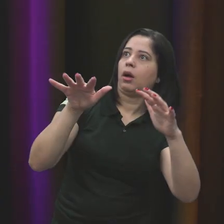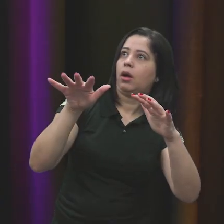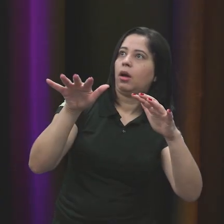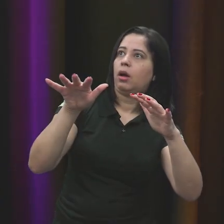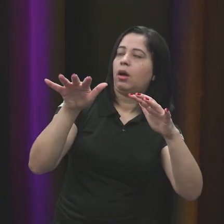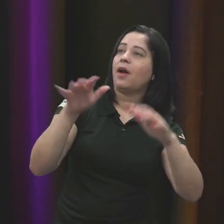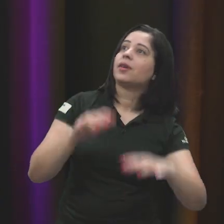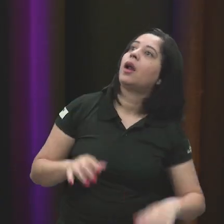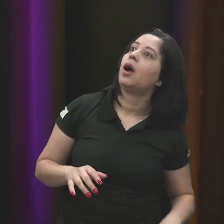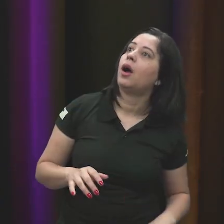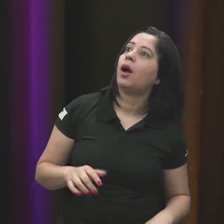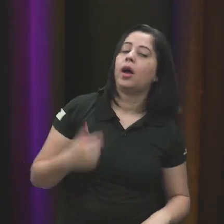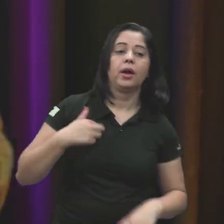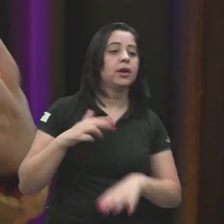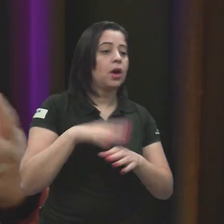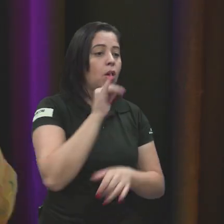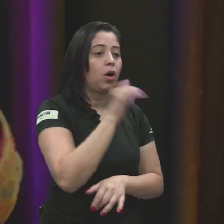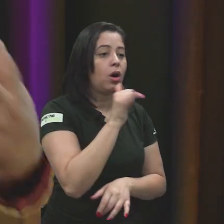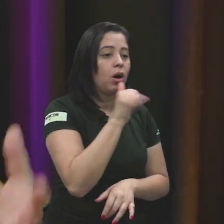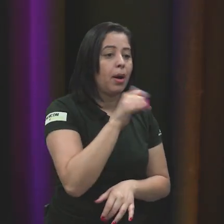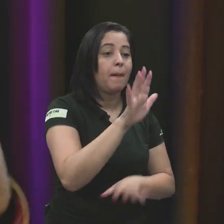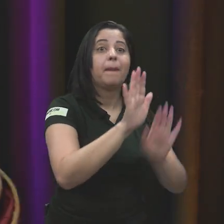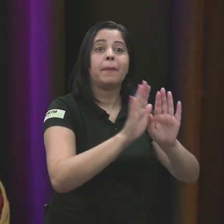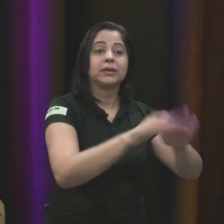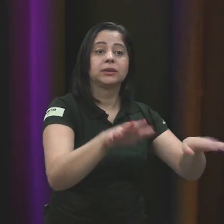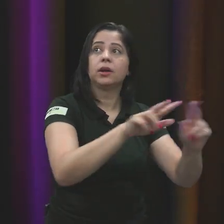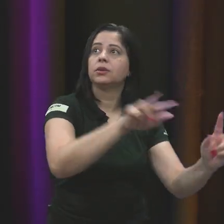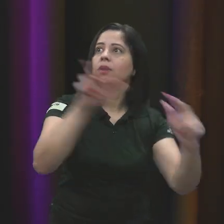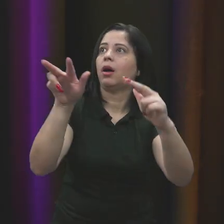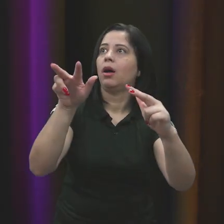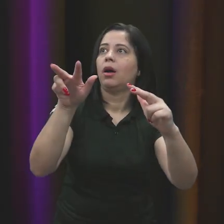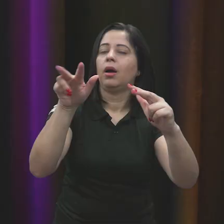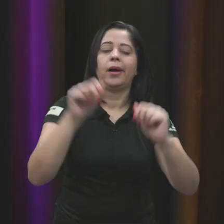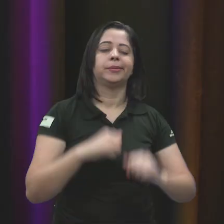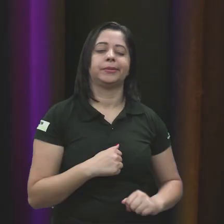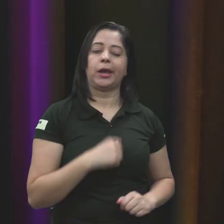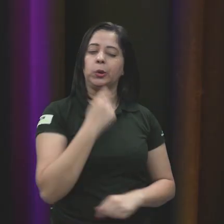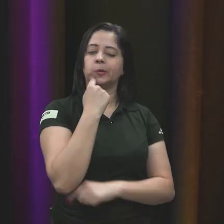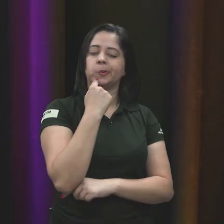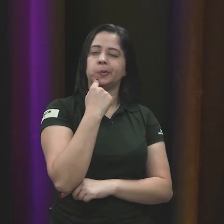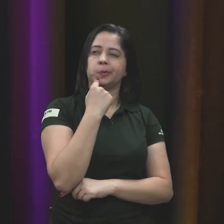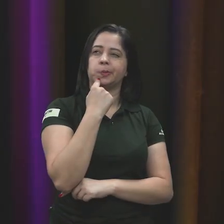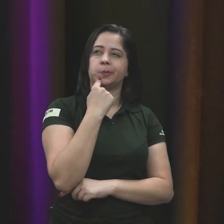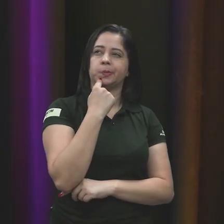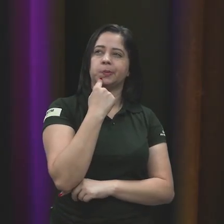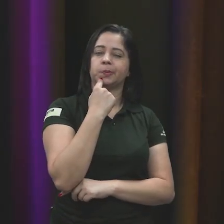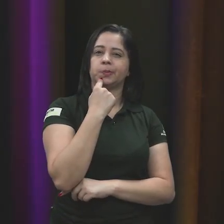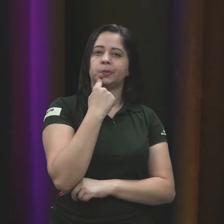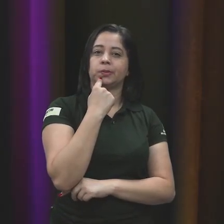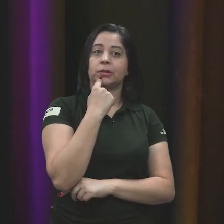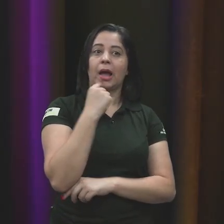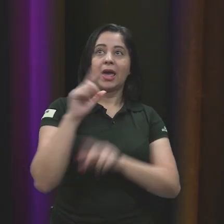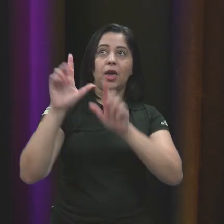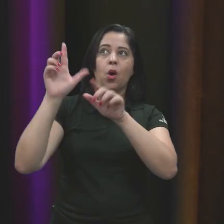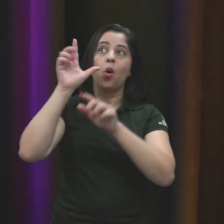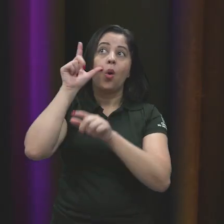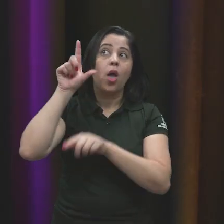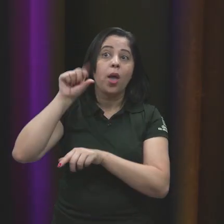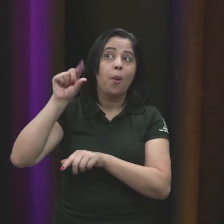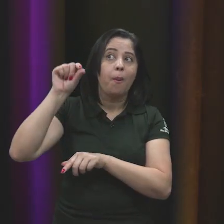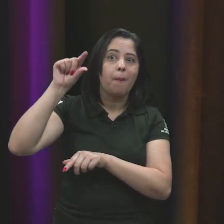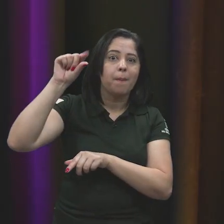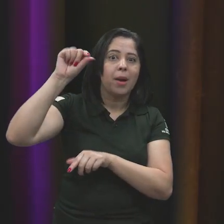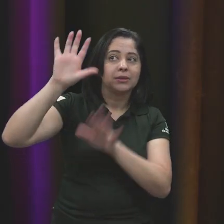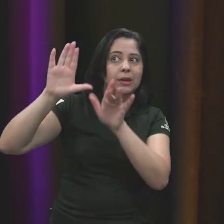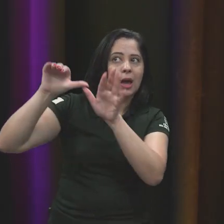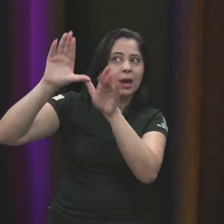o passarinho para a minha história, eu interagir com aquele passarinho, eu ia perder o que eu ia falar. Porque elas são curiosas, elas viram uma coisa diferente,